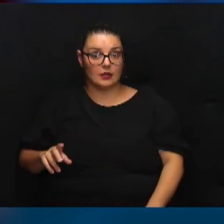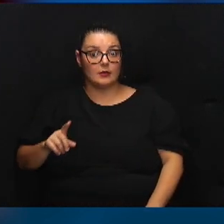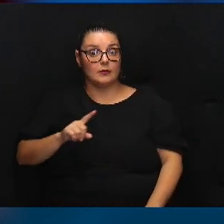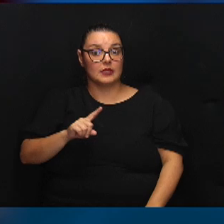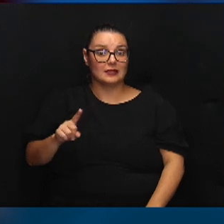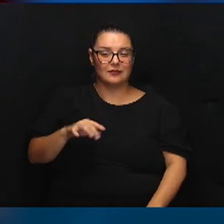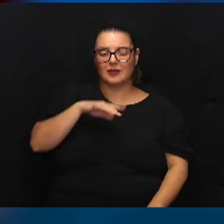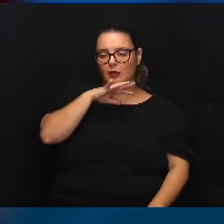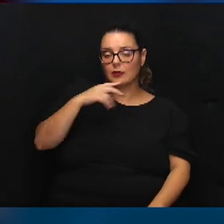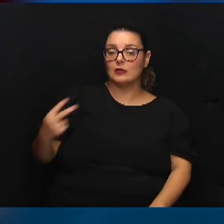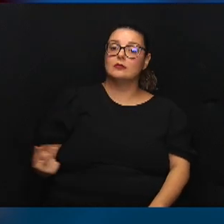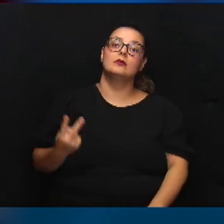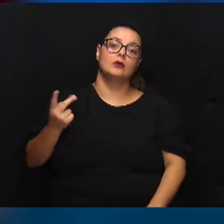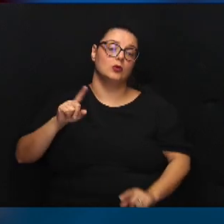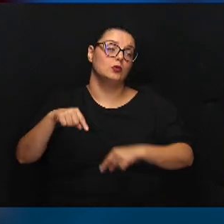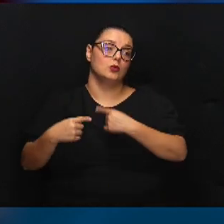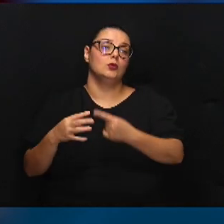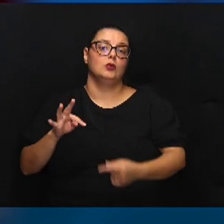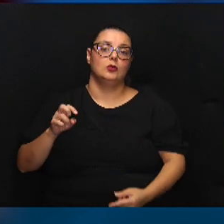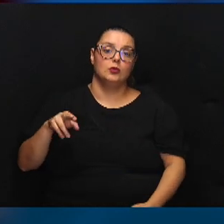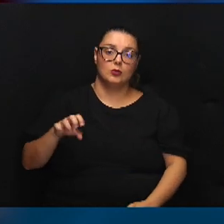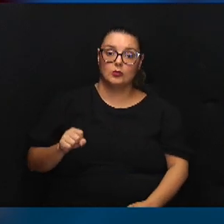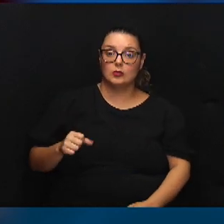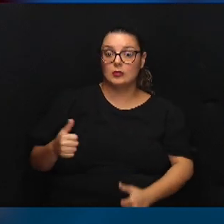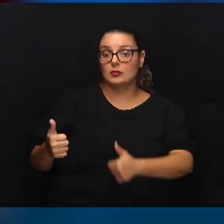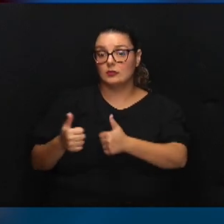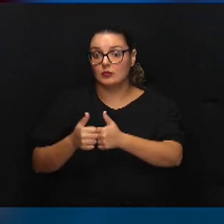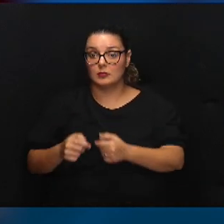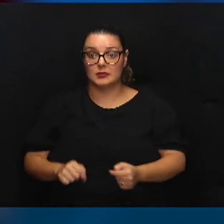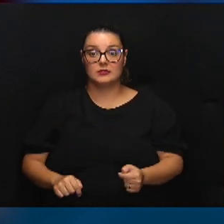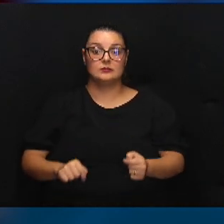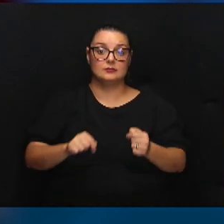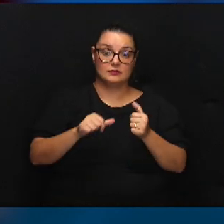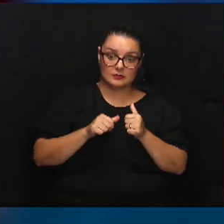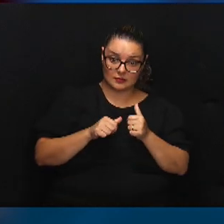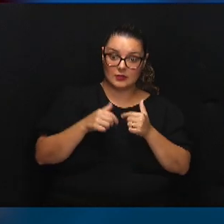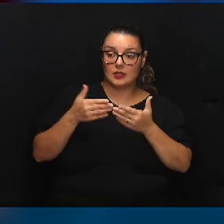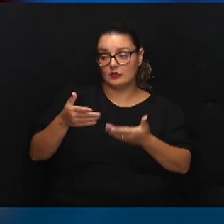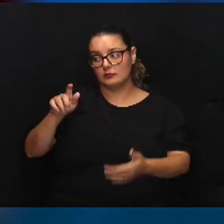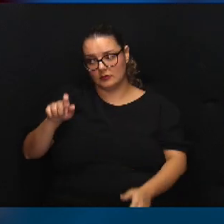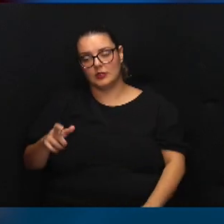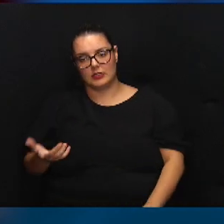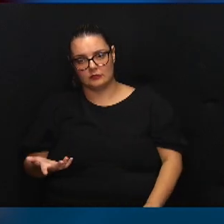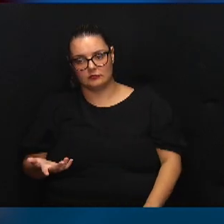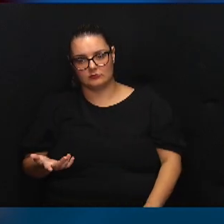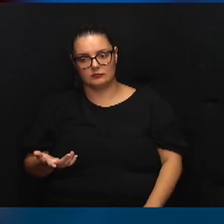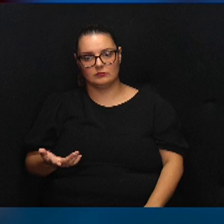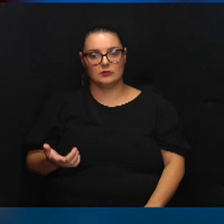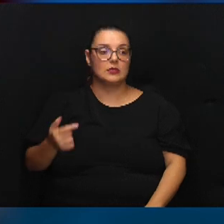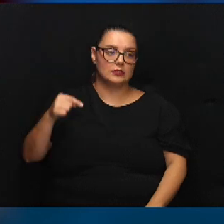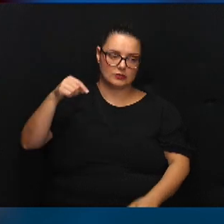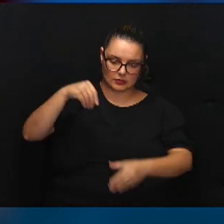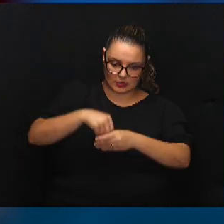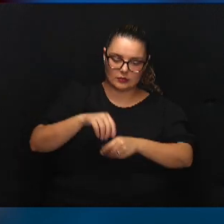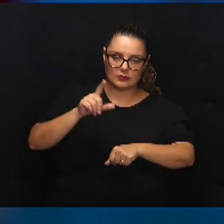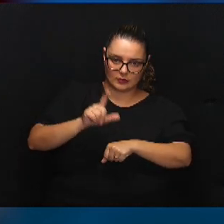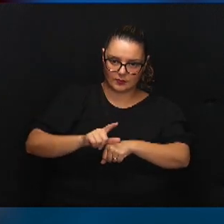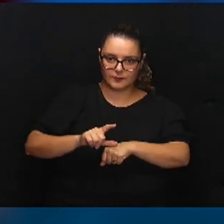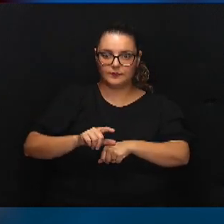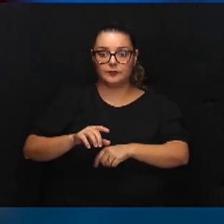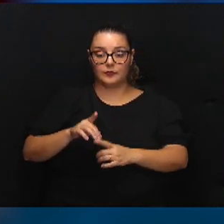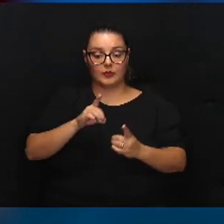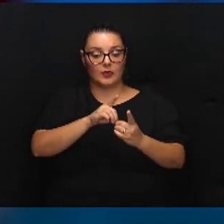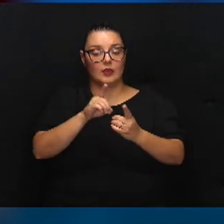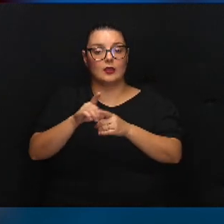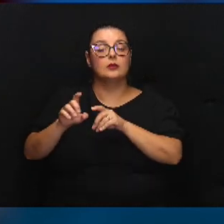vou ter outros tons que vão chegar ali perto, mas que favoreçam aquela pessoa. Isso na loja, né? Na consultoria eu